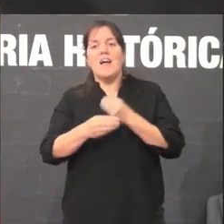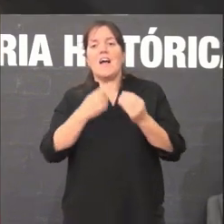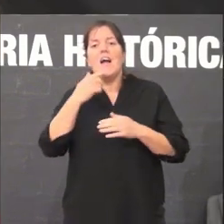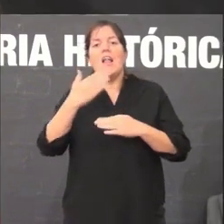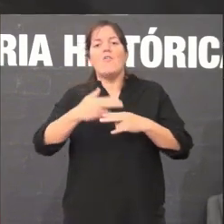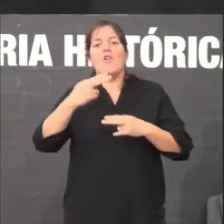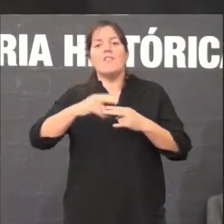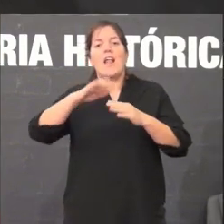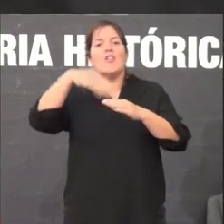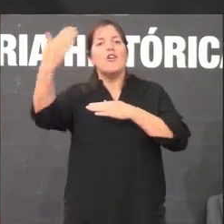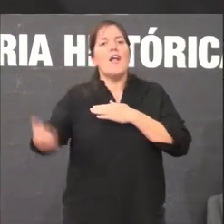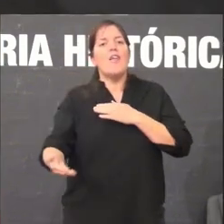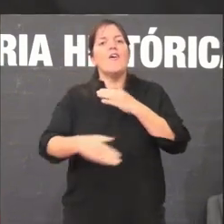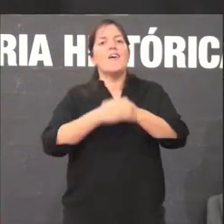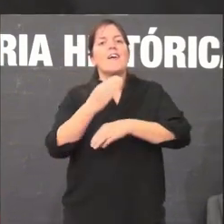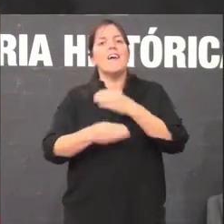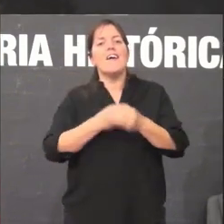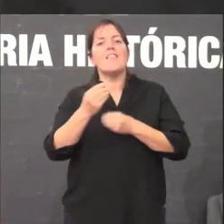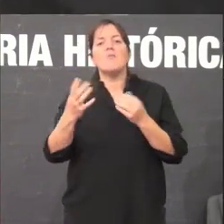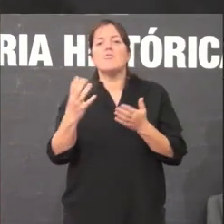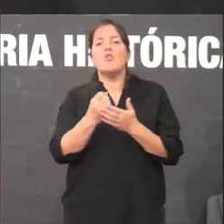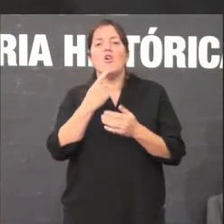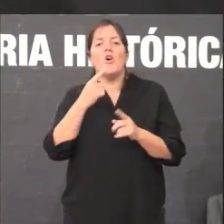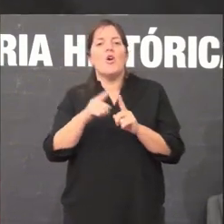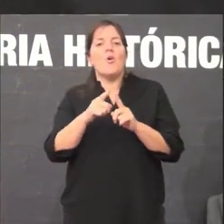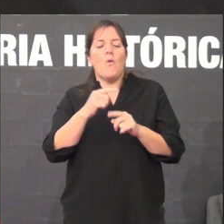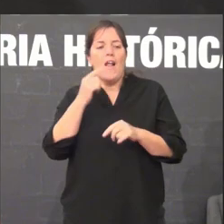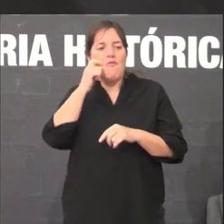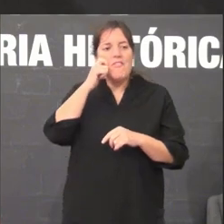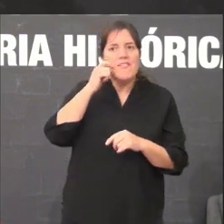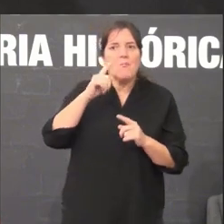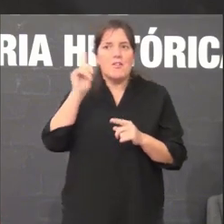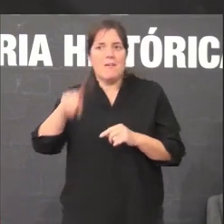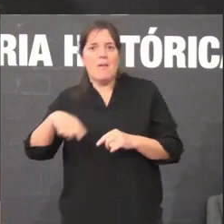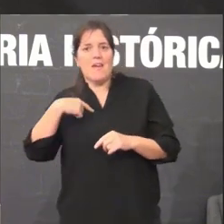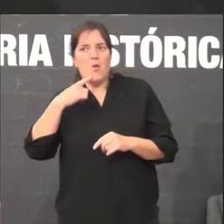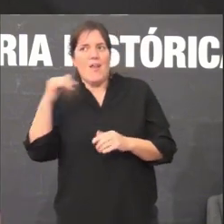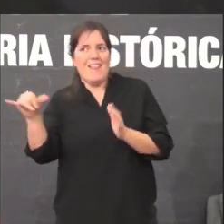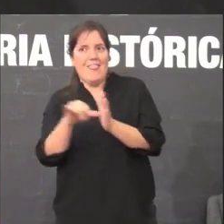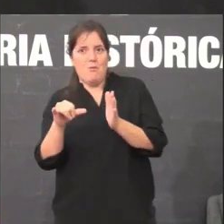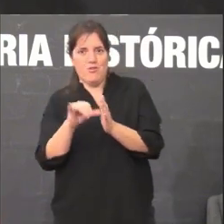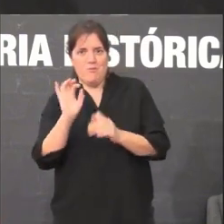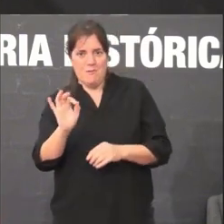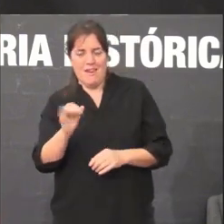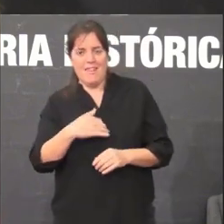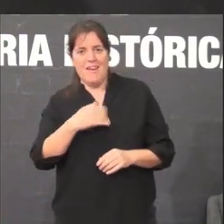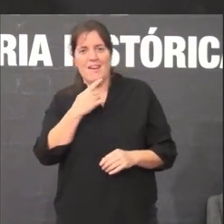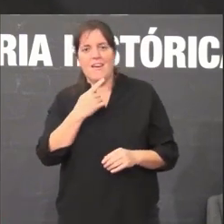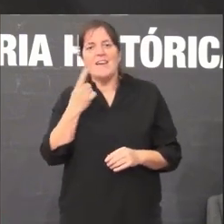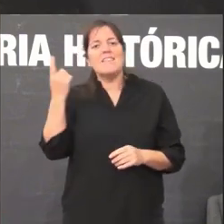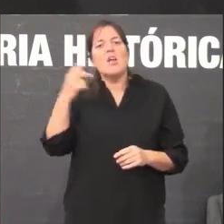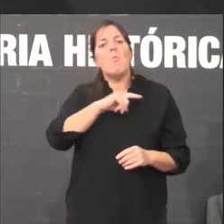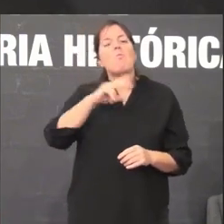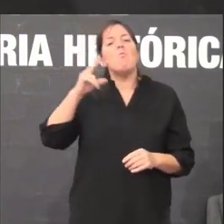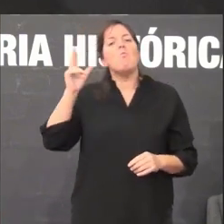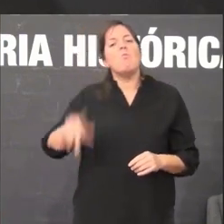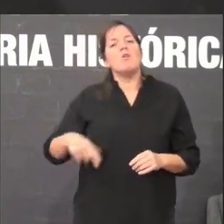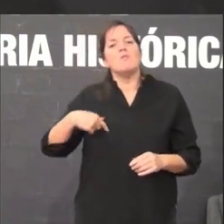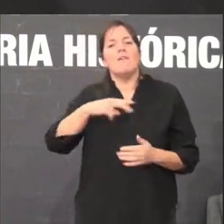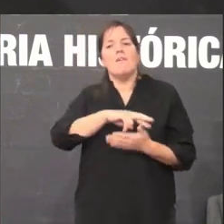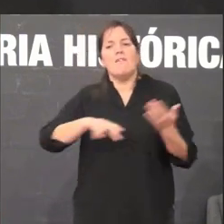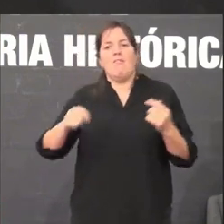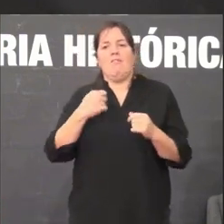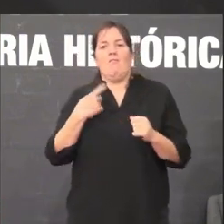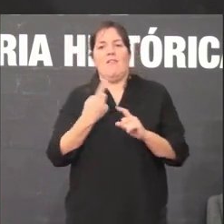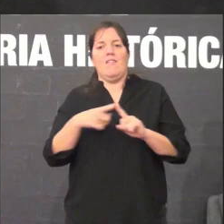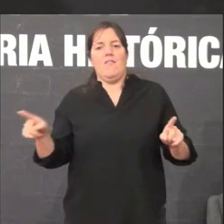fronteira, e que faz todo o sentido essa ligação próxima, afinal, entre o Portugal e a Galiza não existem